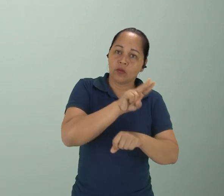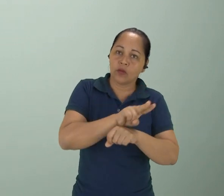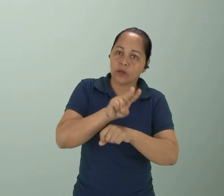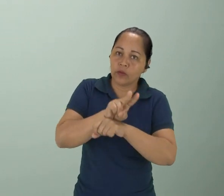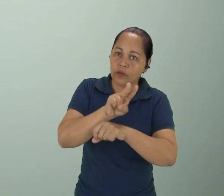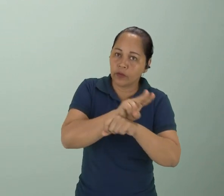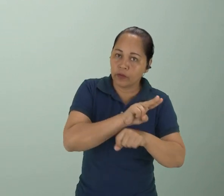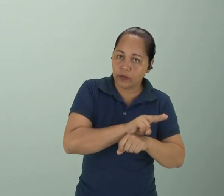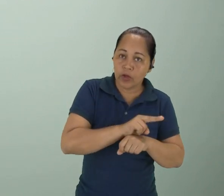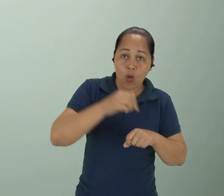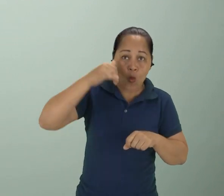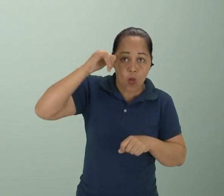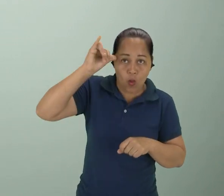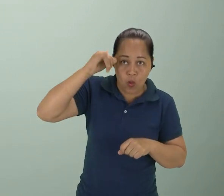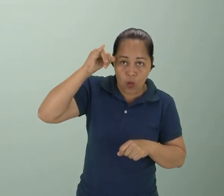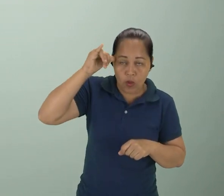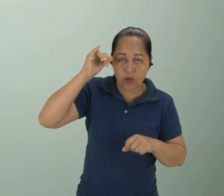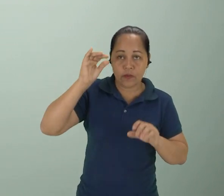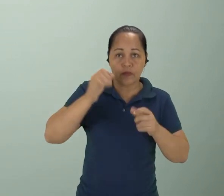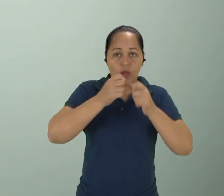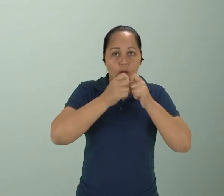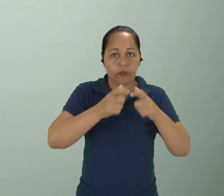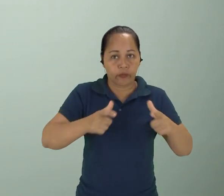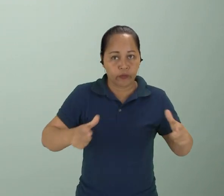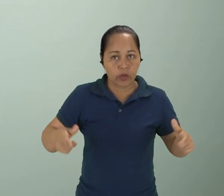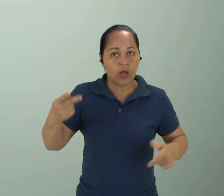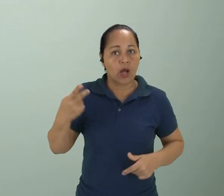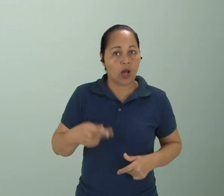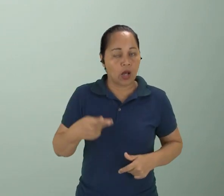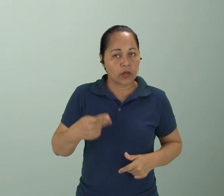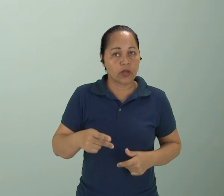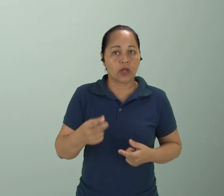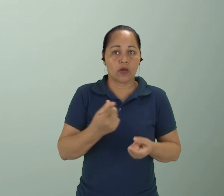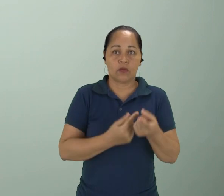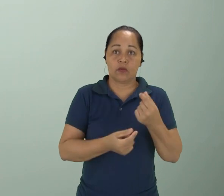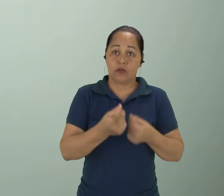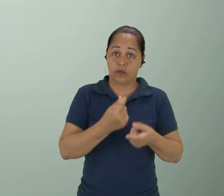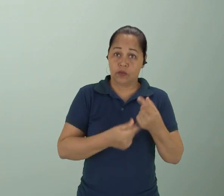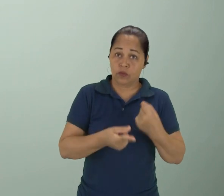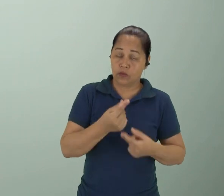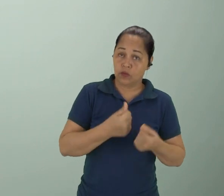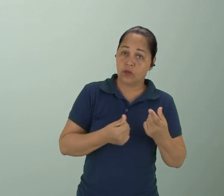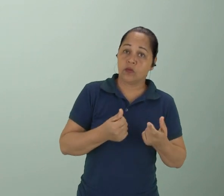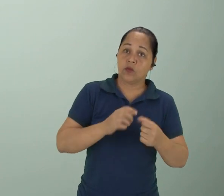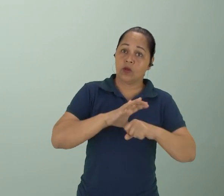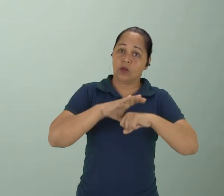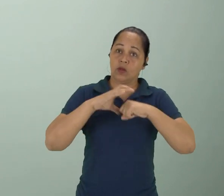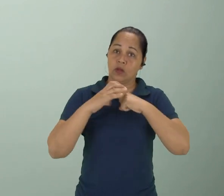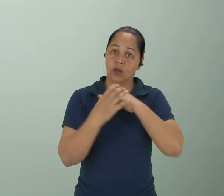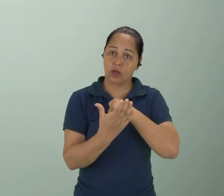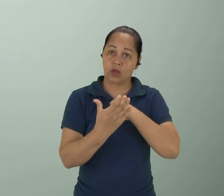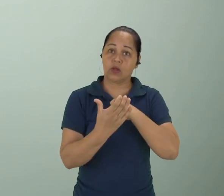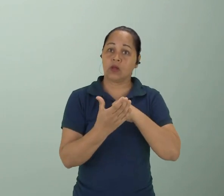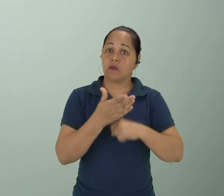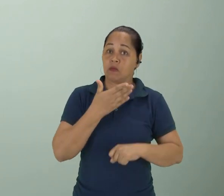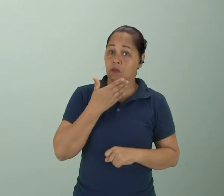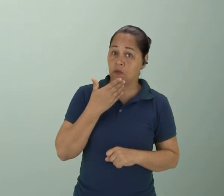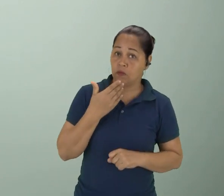o agronegócio é um dos setores que mais crescem na economia né o que vai salvar o pib durante a pandemia